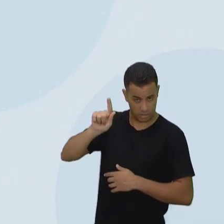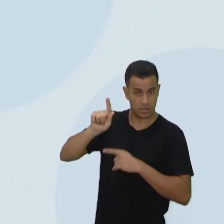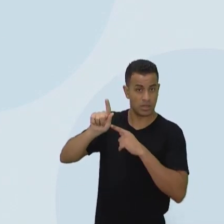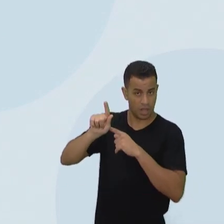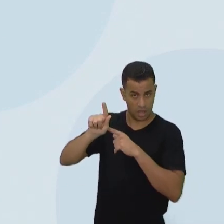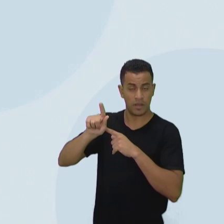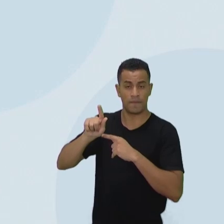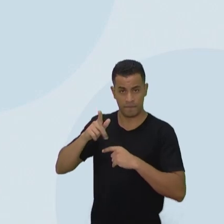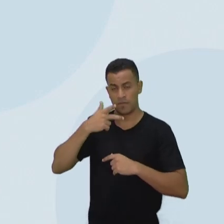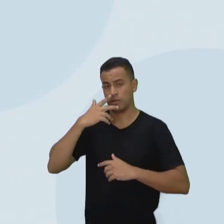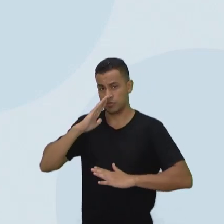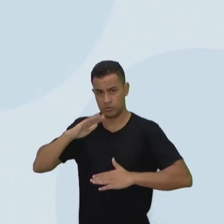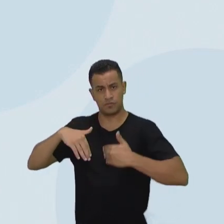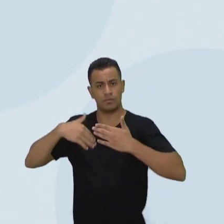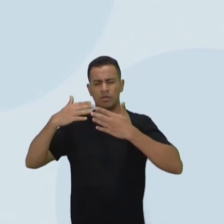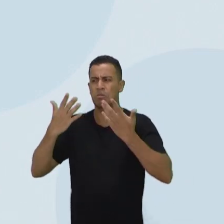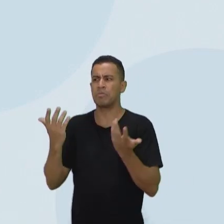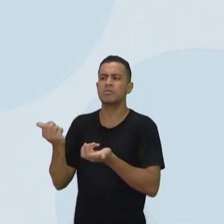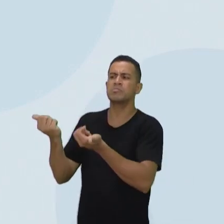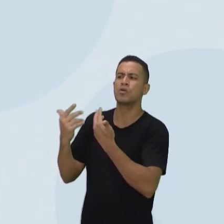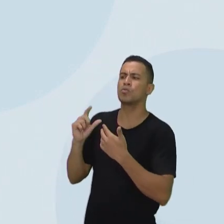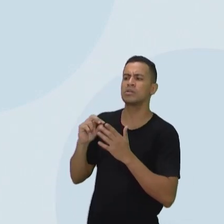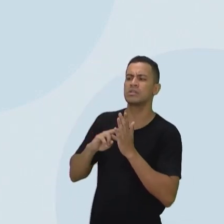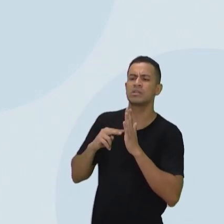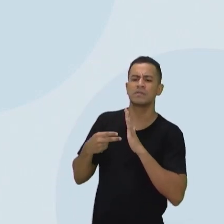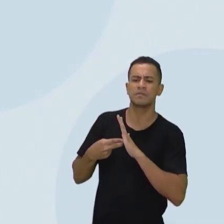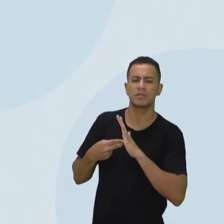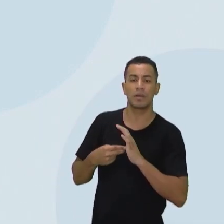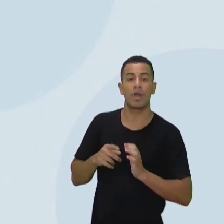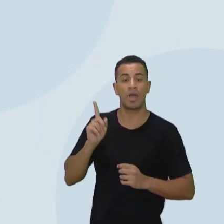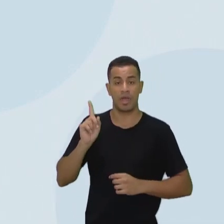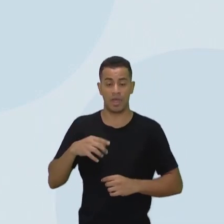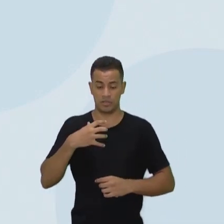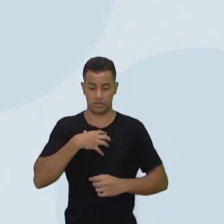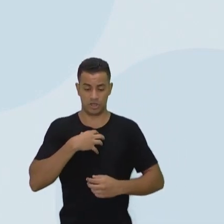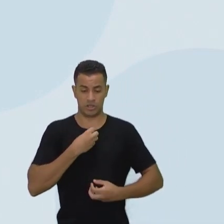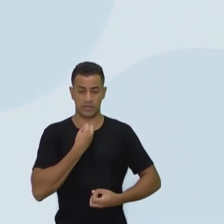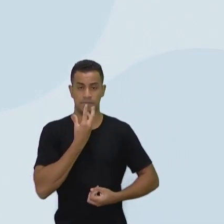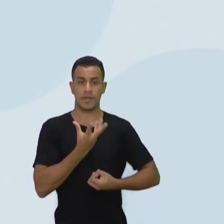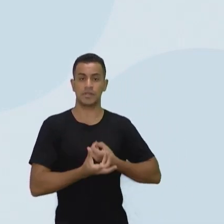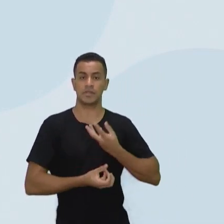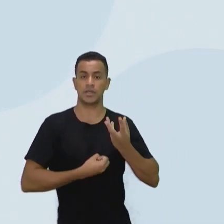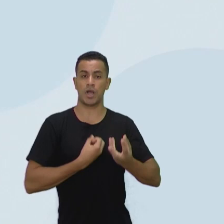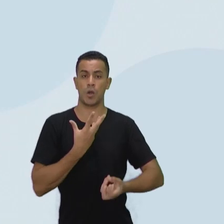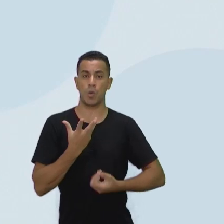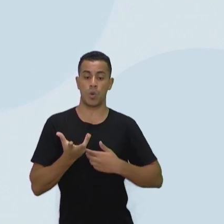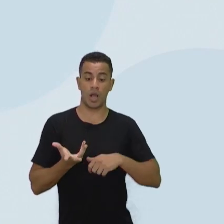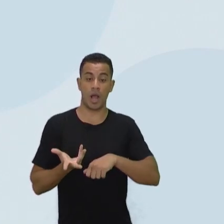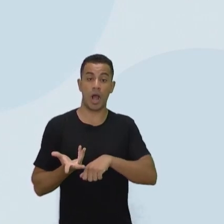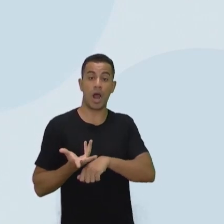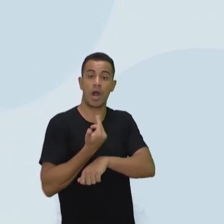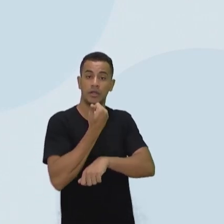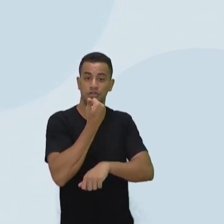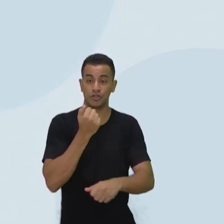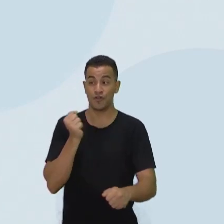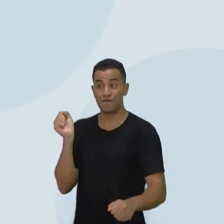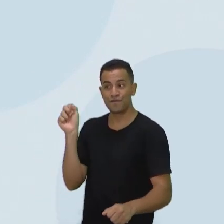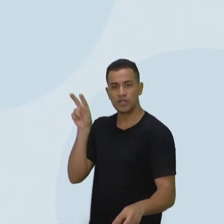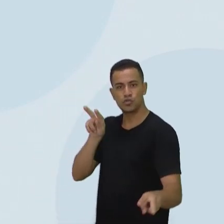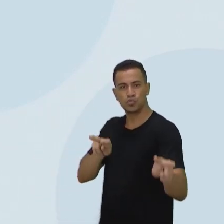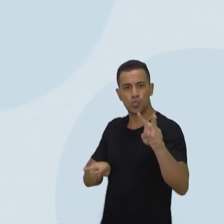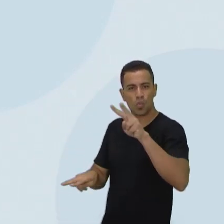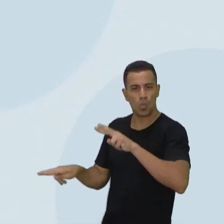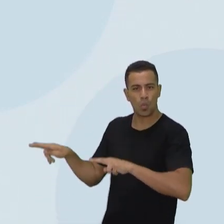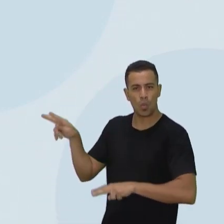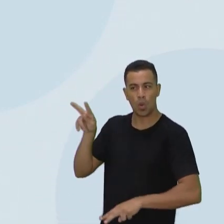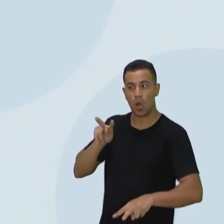por estações. Qual que é a definição de happening? É uma forma de expressão das artes visuais que, de certa forma, apresenta características